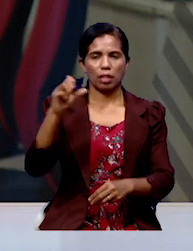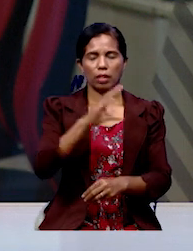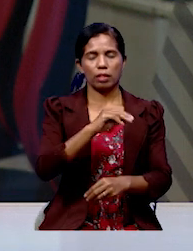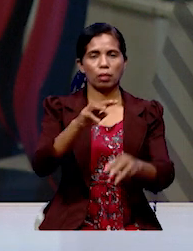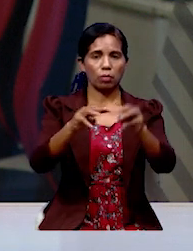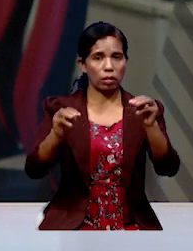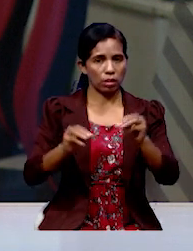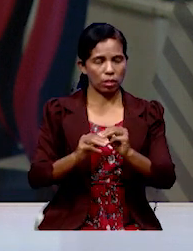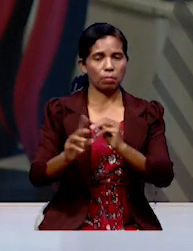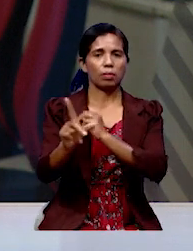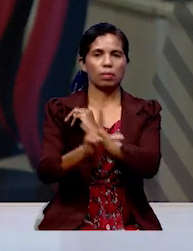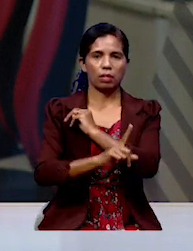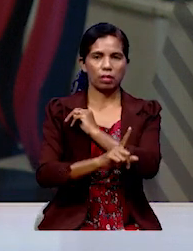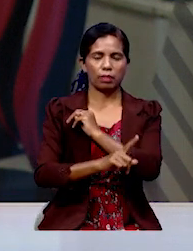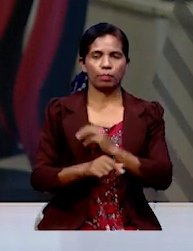município Liqsa.